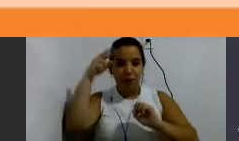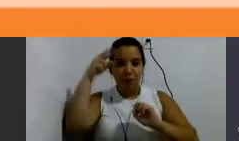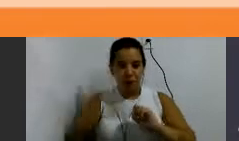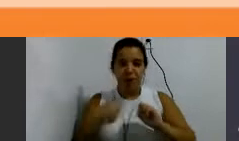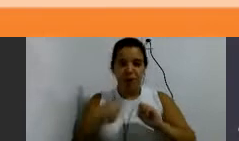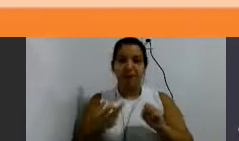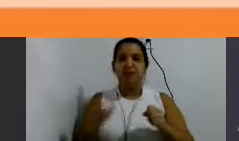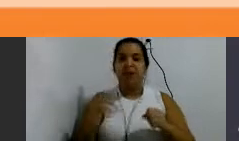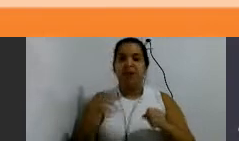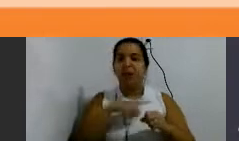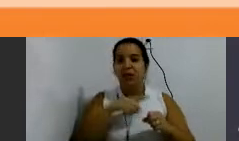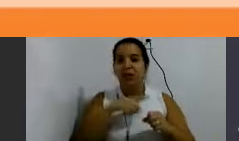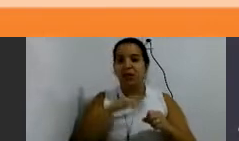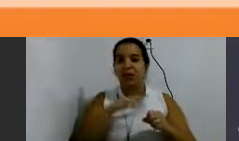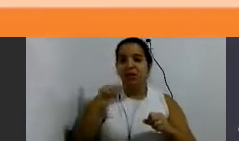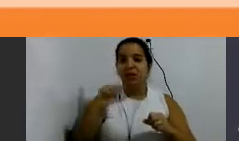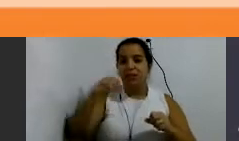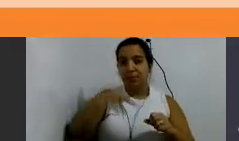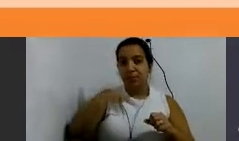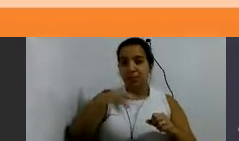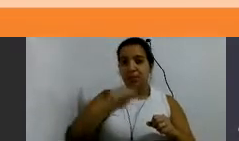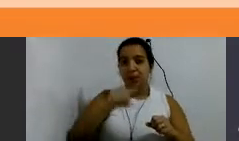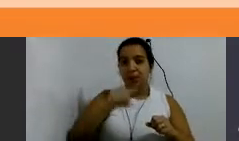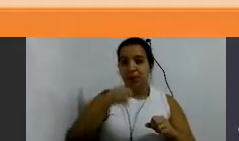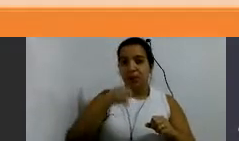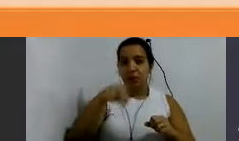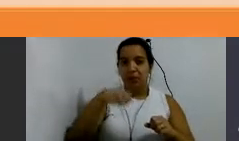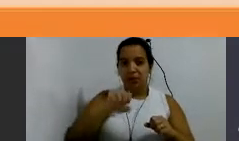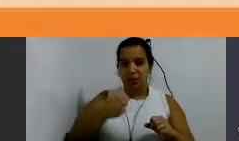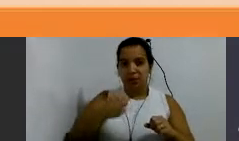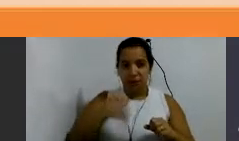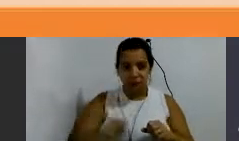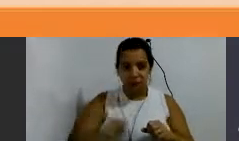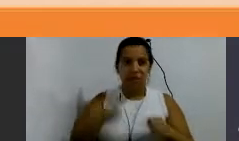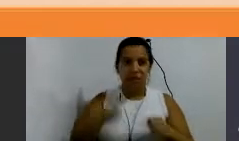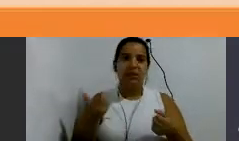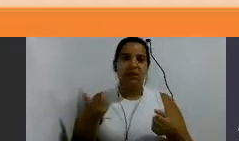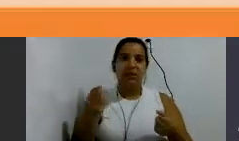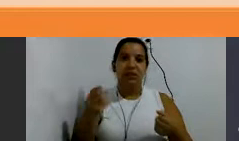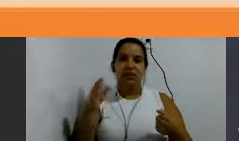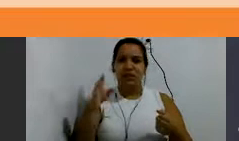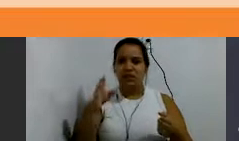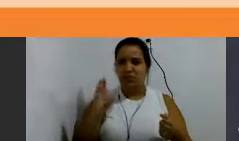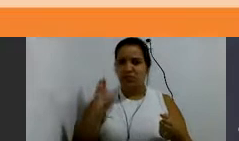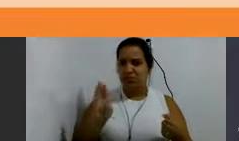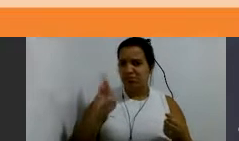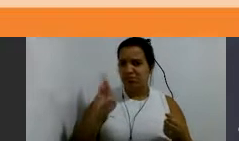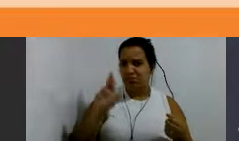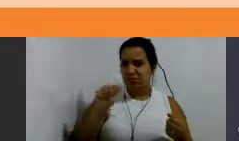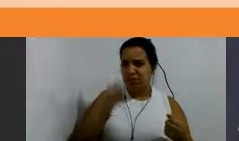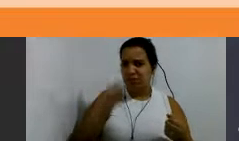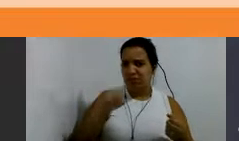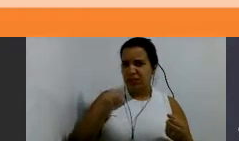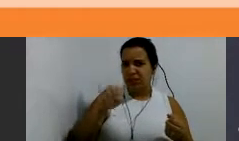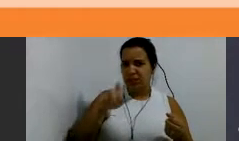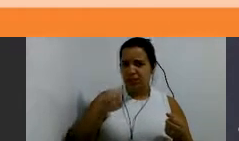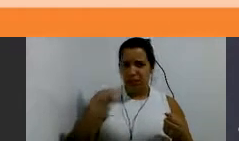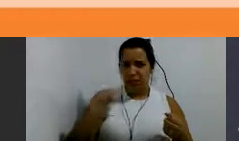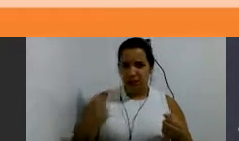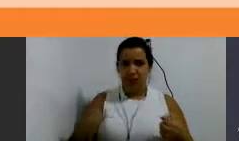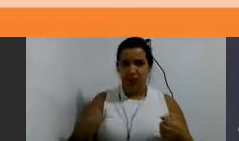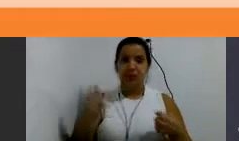amazonensis, brasiliensis, guianensis e linsone. A forma cutânea mucosa, brasiliensis